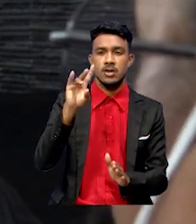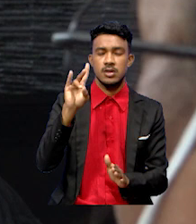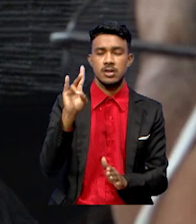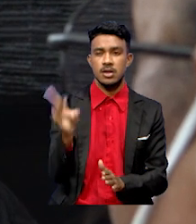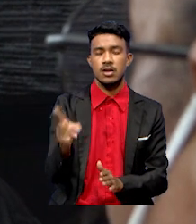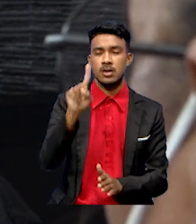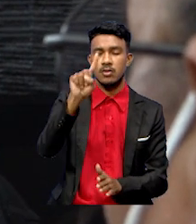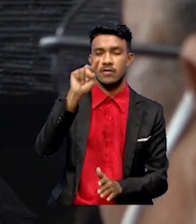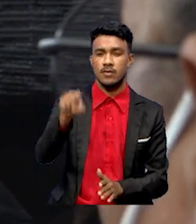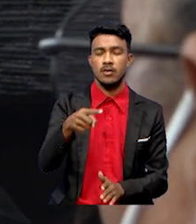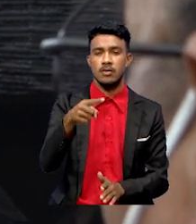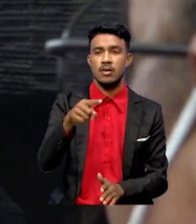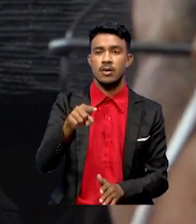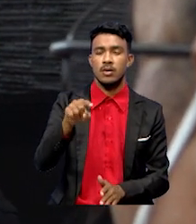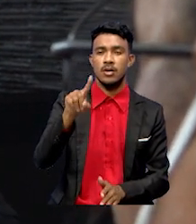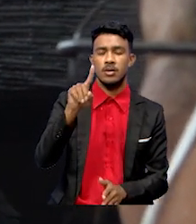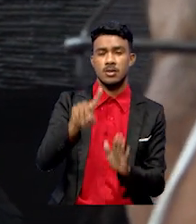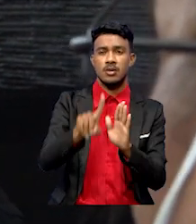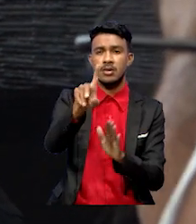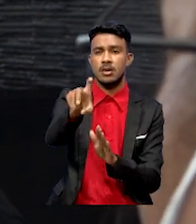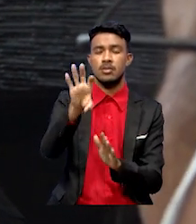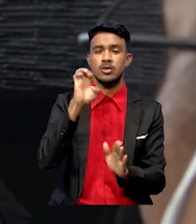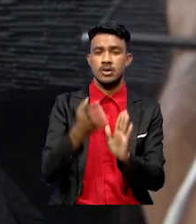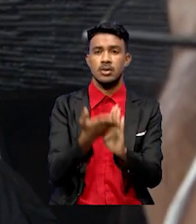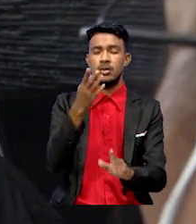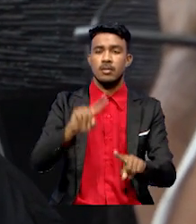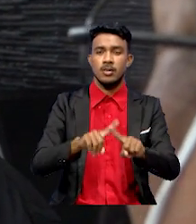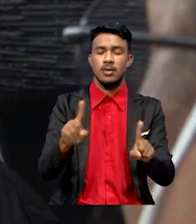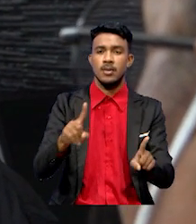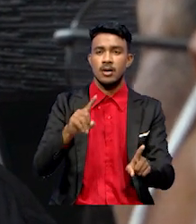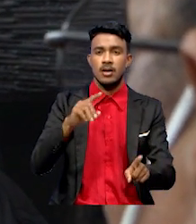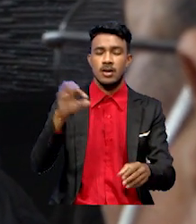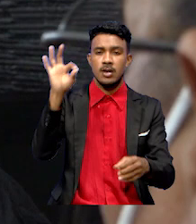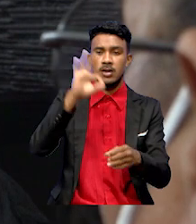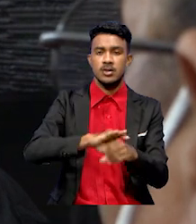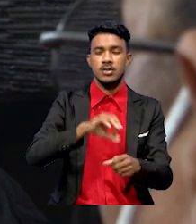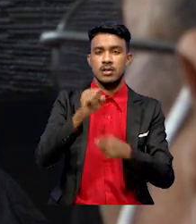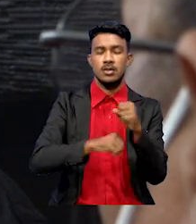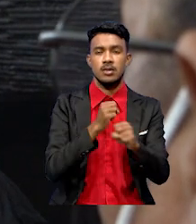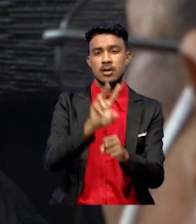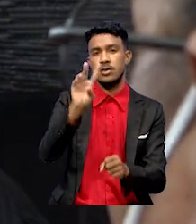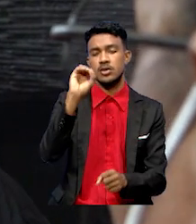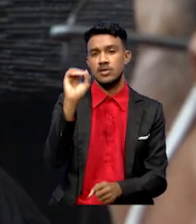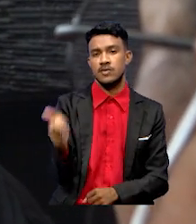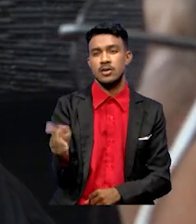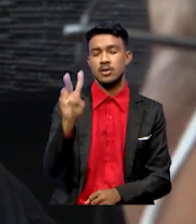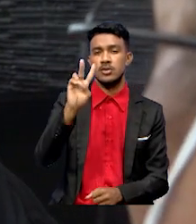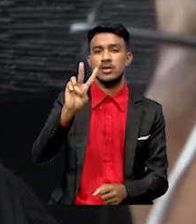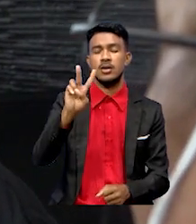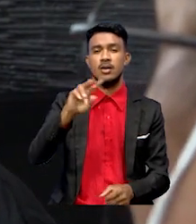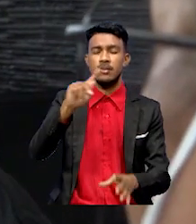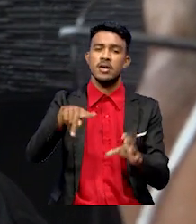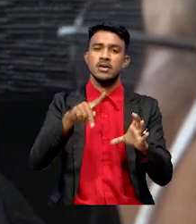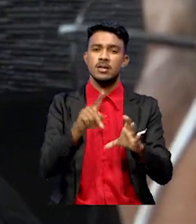1,5% data. Mas bem, ia eleição da dia 19, né, 2022, né, taxa participação sai.